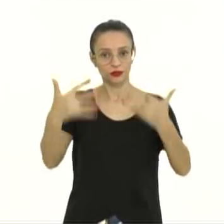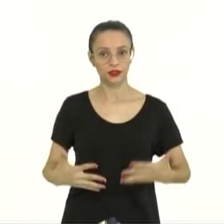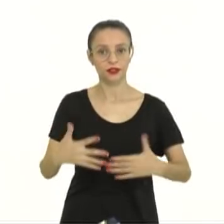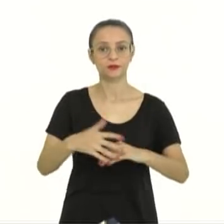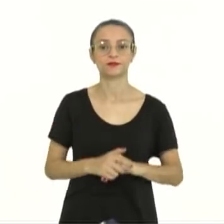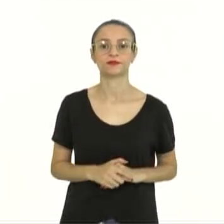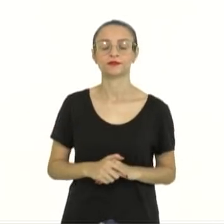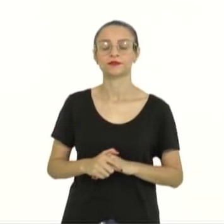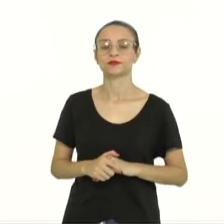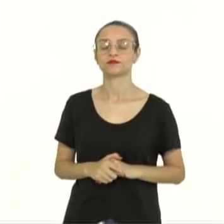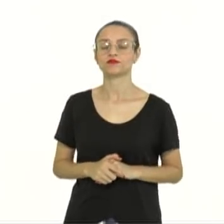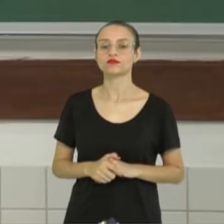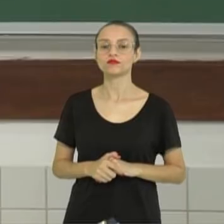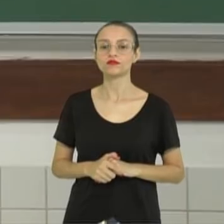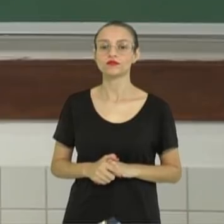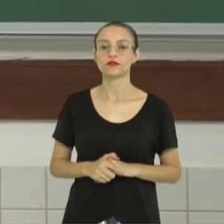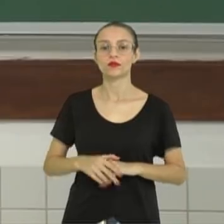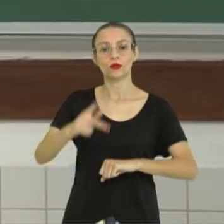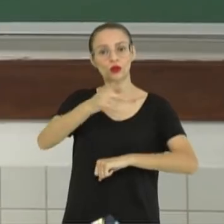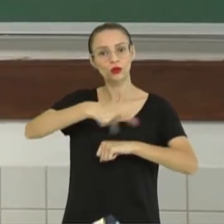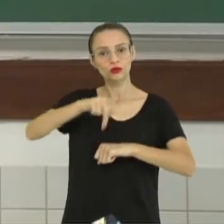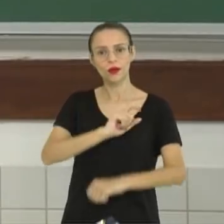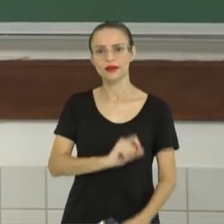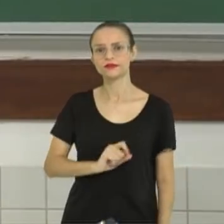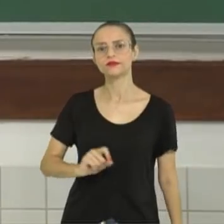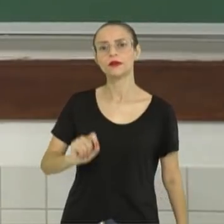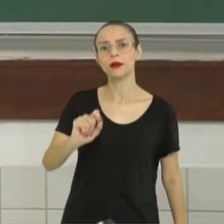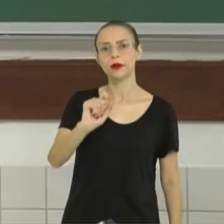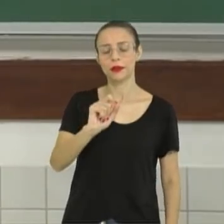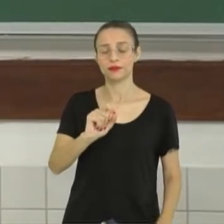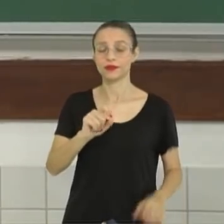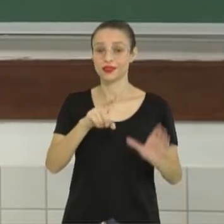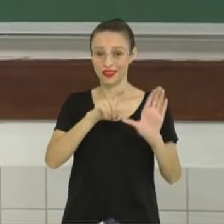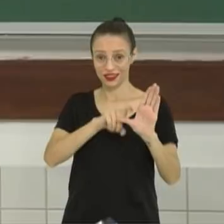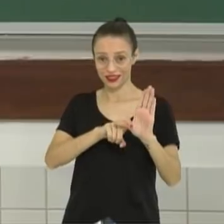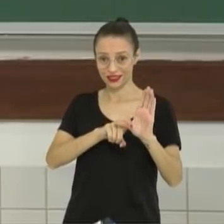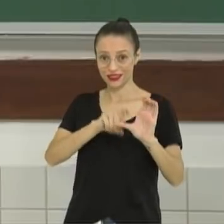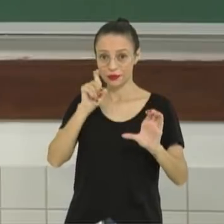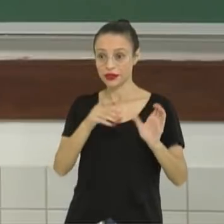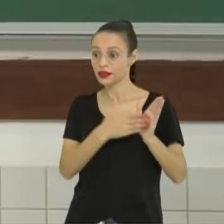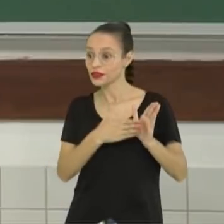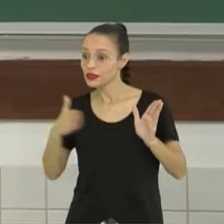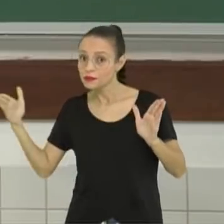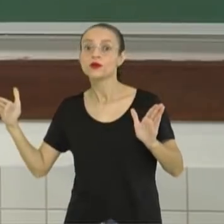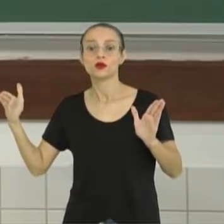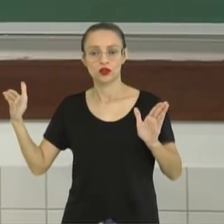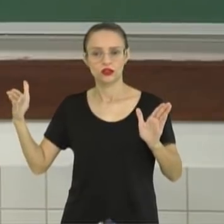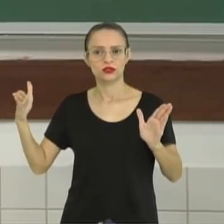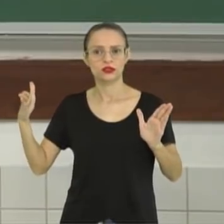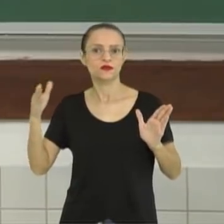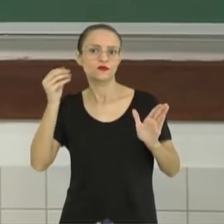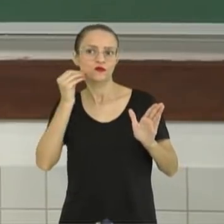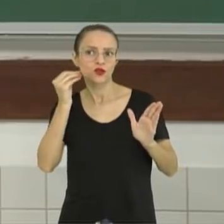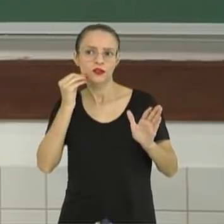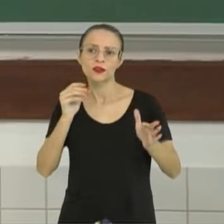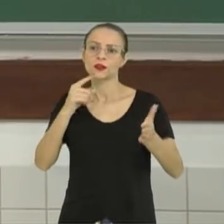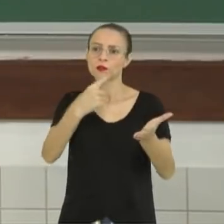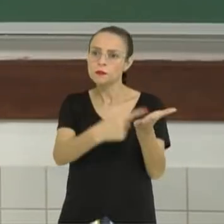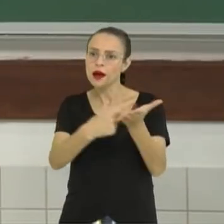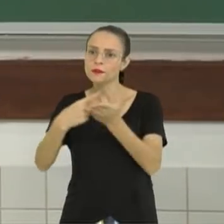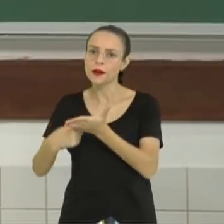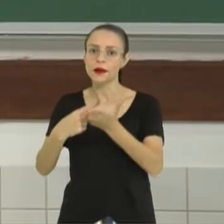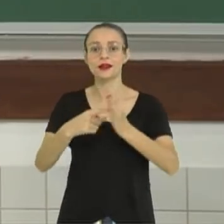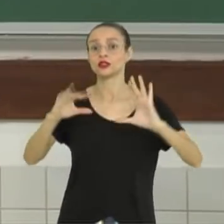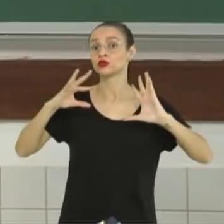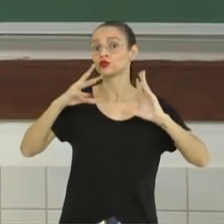países foram gradativamente, depois da sua independência, se tornando aliados, né? Mas não na totalidade da